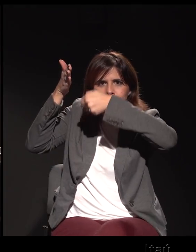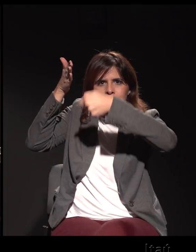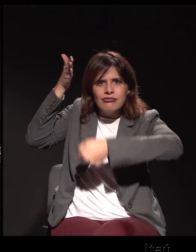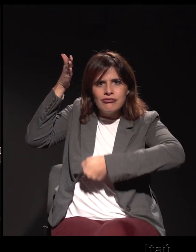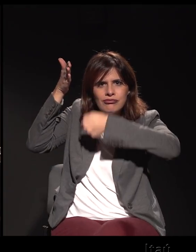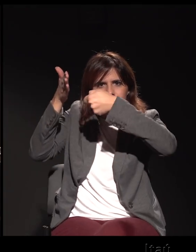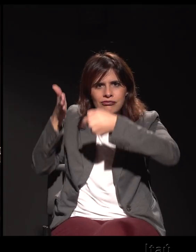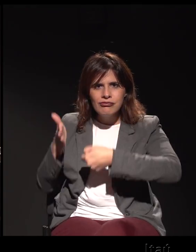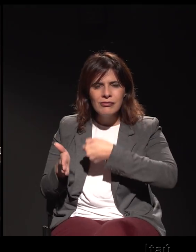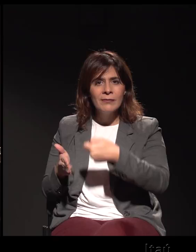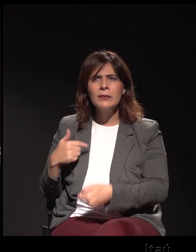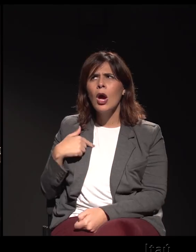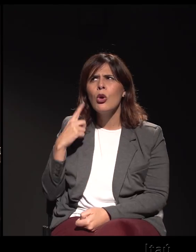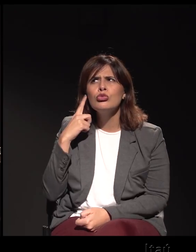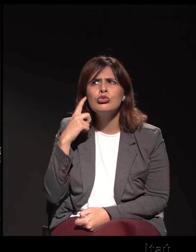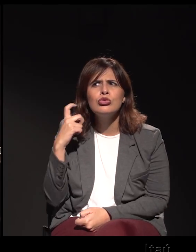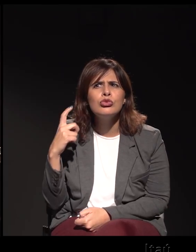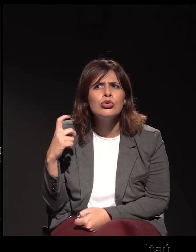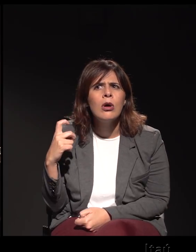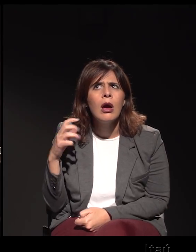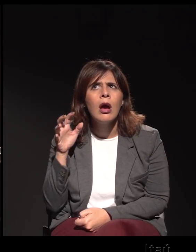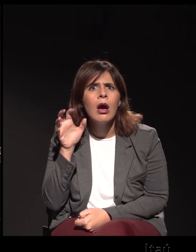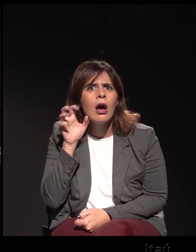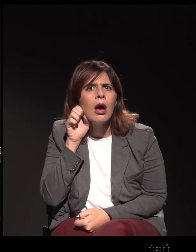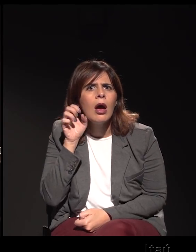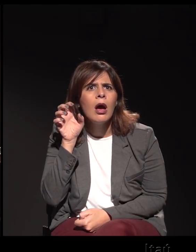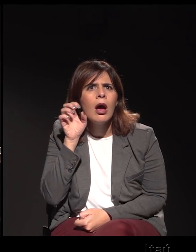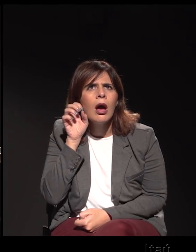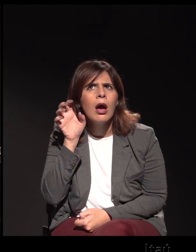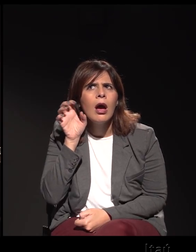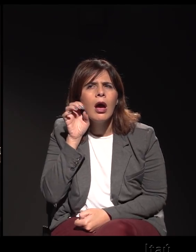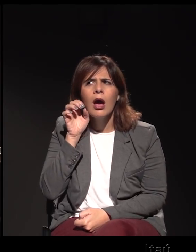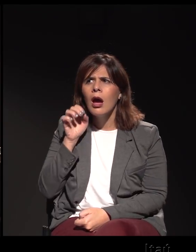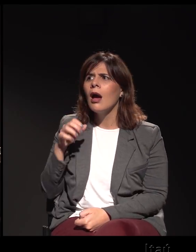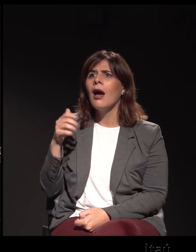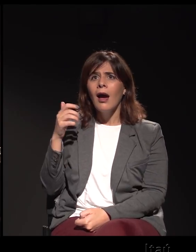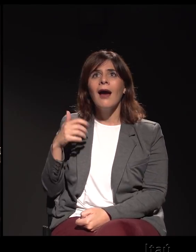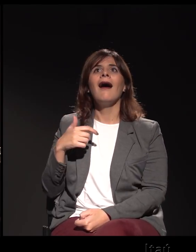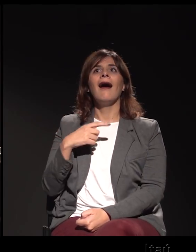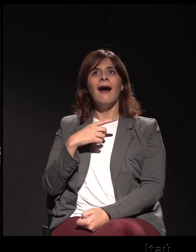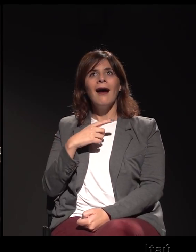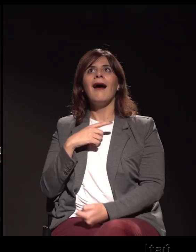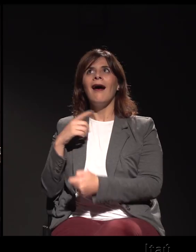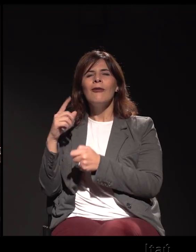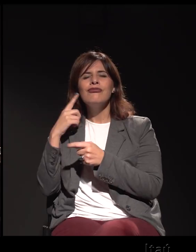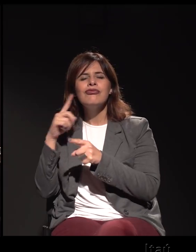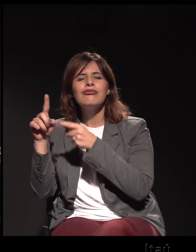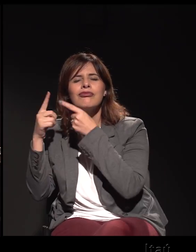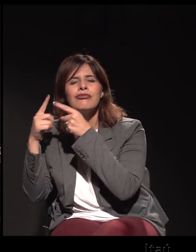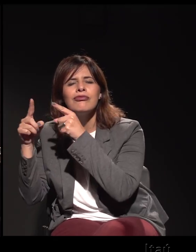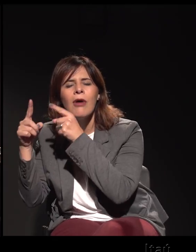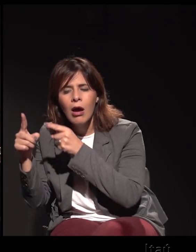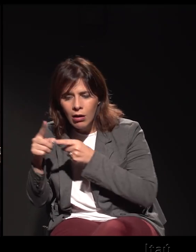manivela e o ritmo da manivela começavam a trazer sons para mim que eu ia e reproduzia no violão.